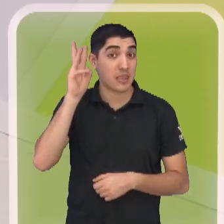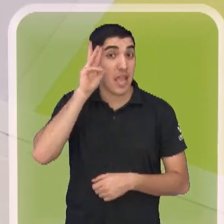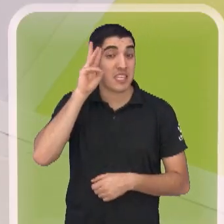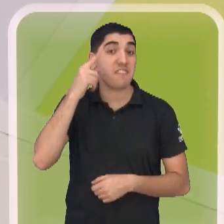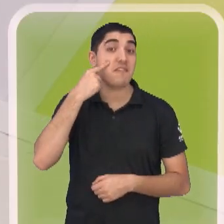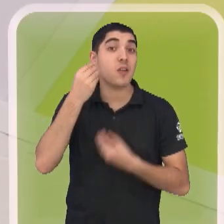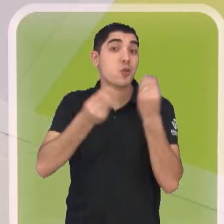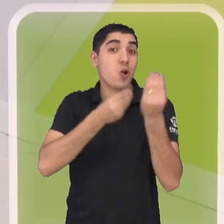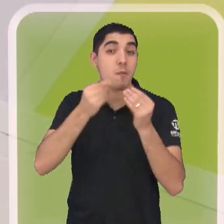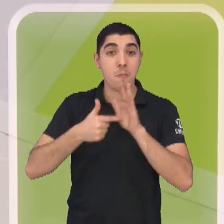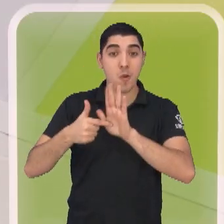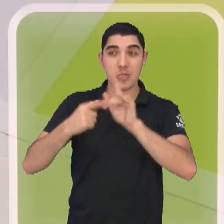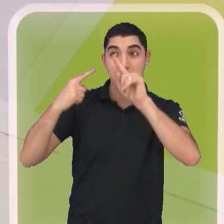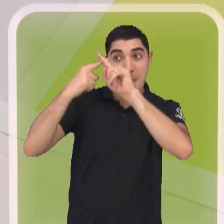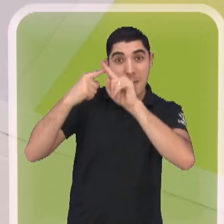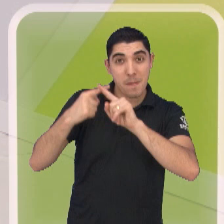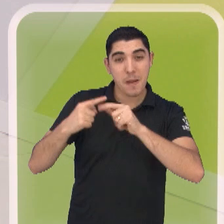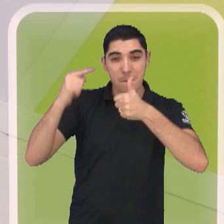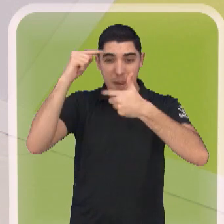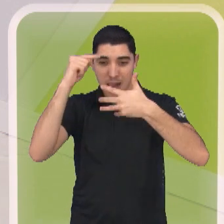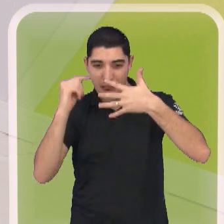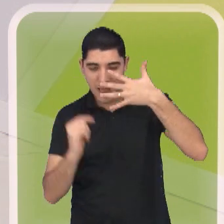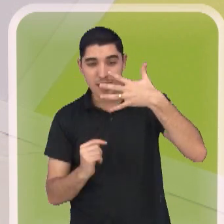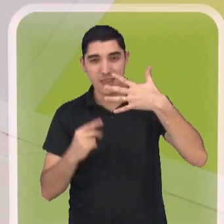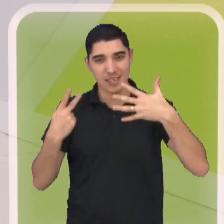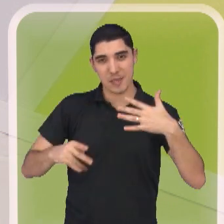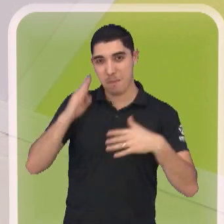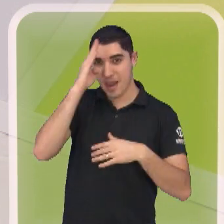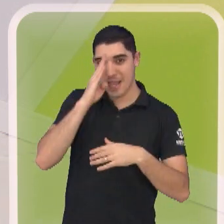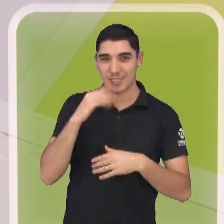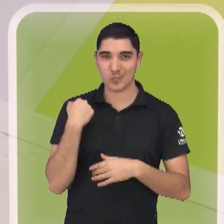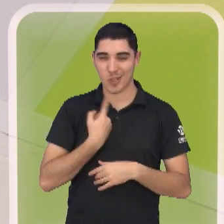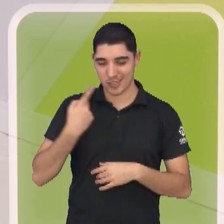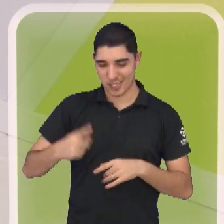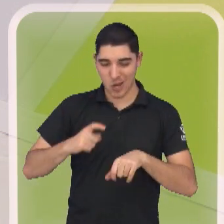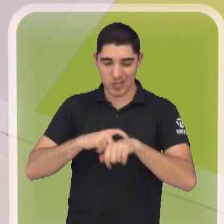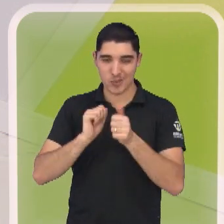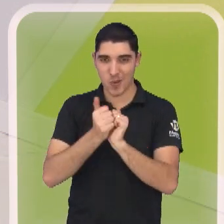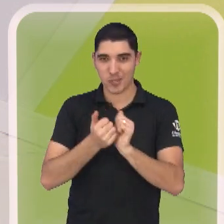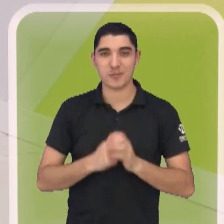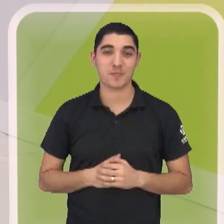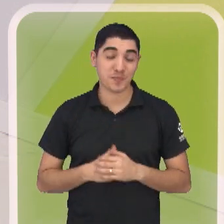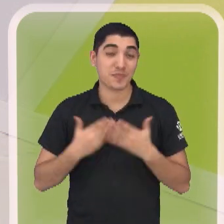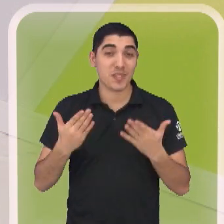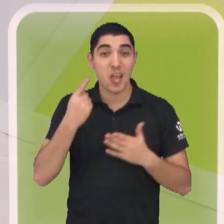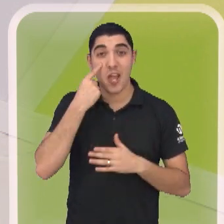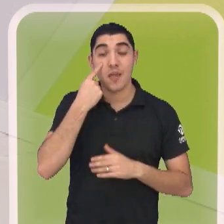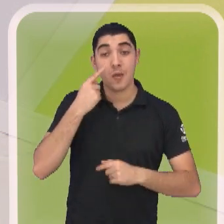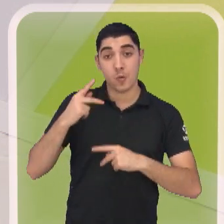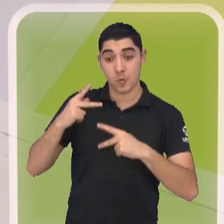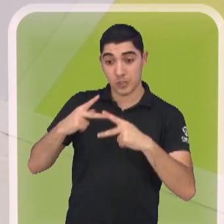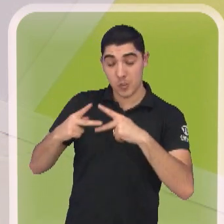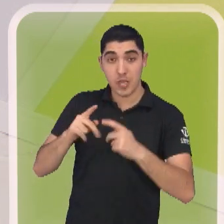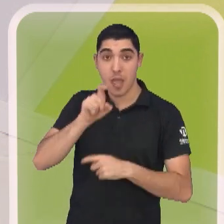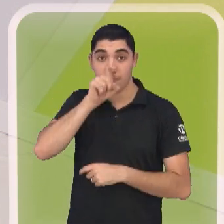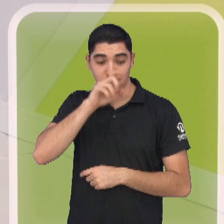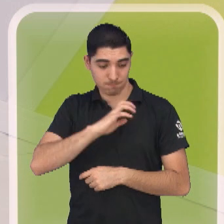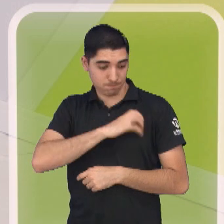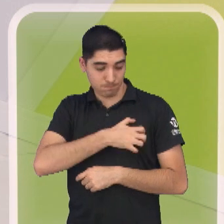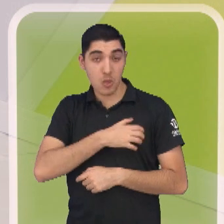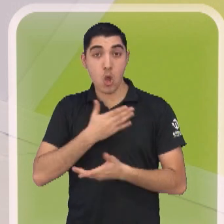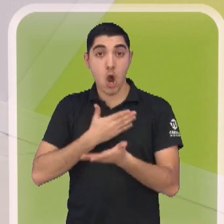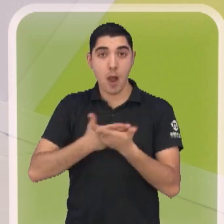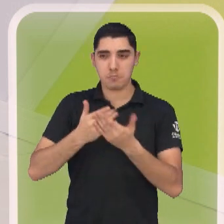como é que fica o nosso bolão aqui do Hora do esporte dos jogos do Brasil na Copa Bruna olha só o São José Esporte Clube anunciou de forma